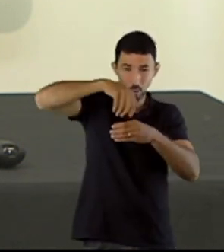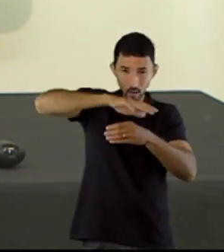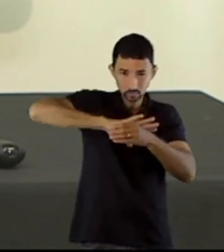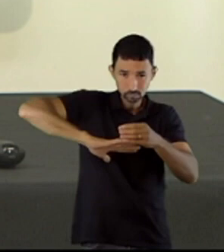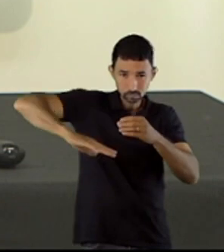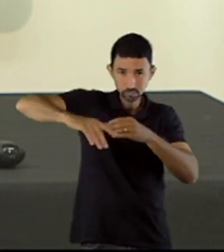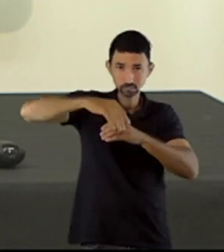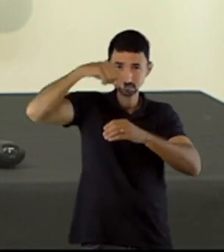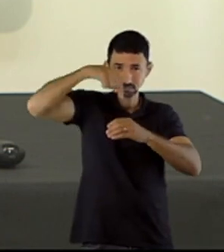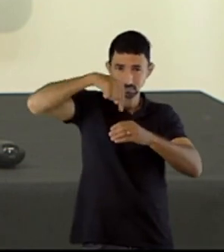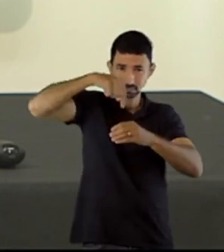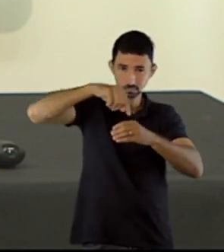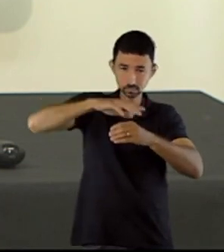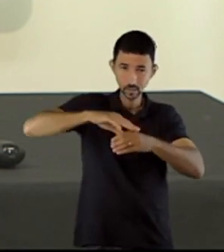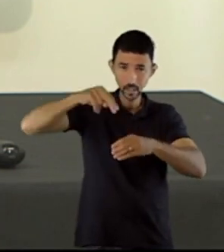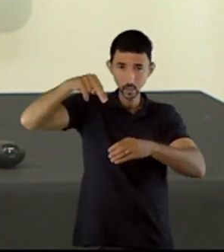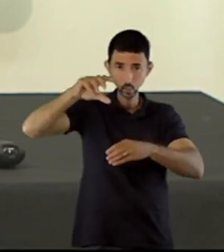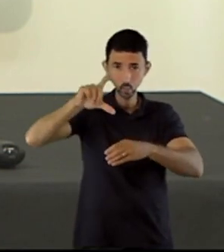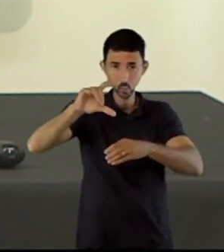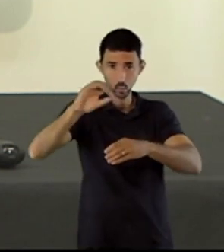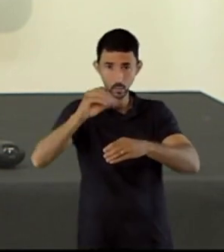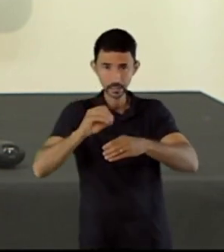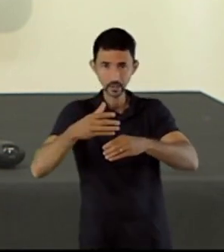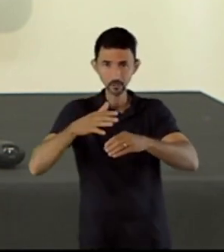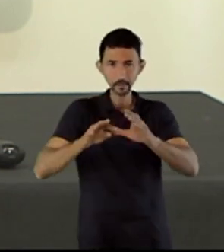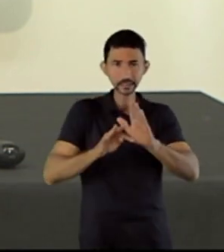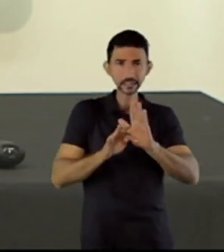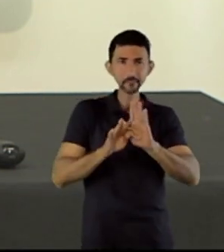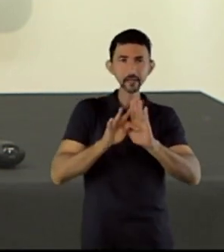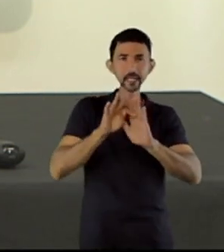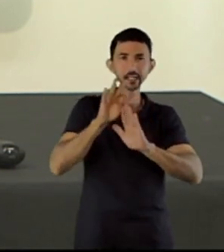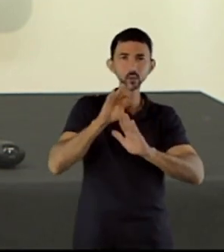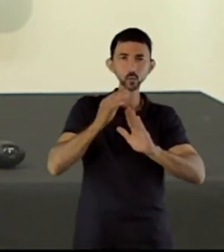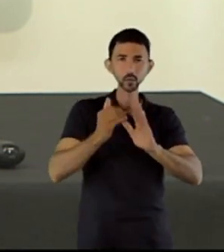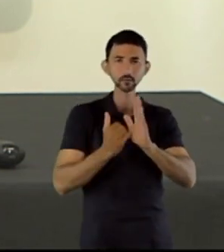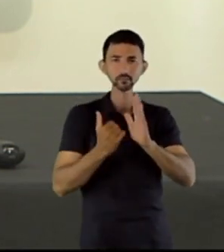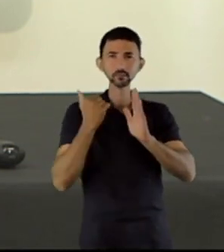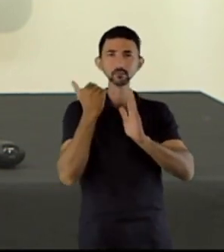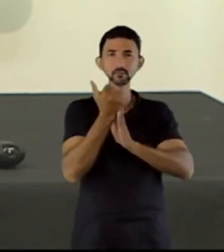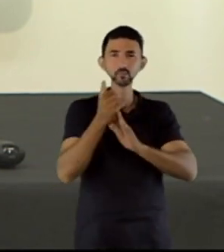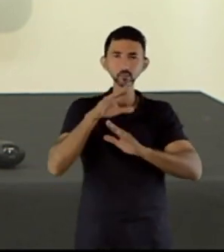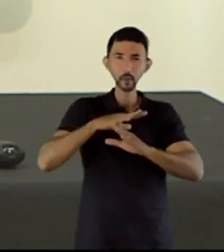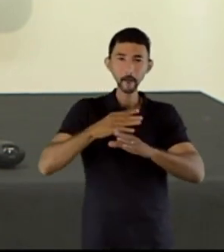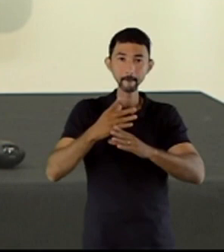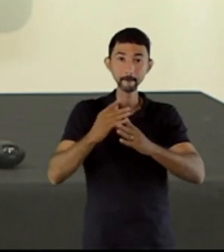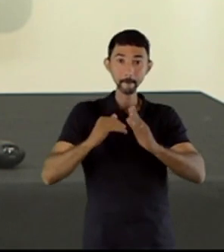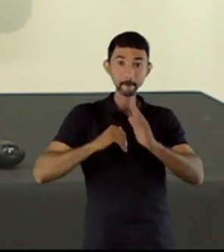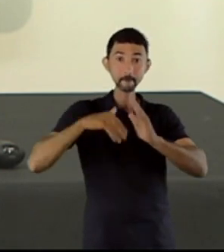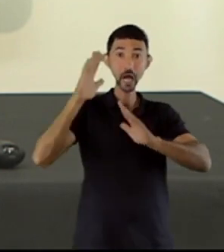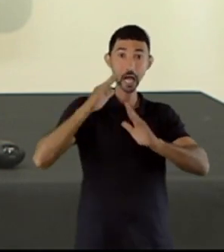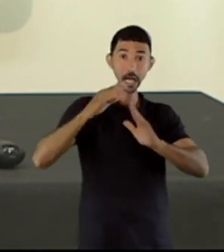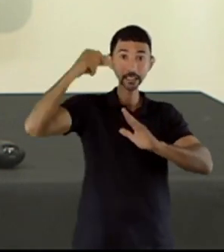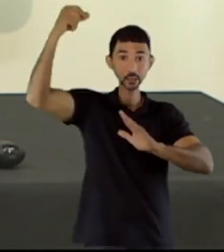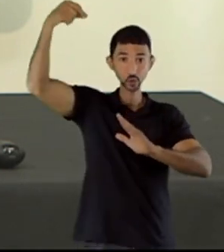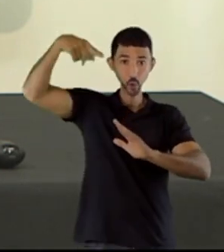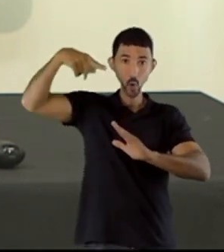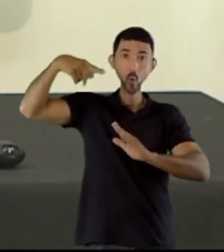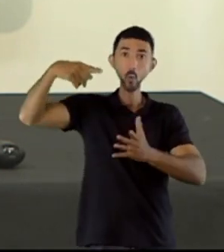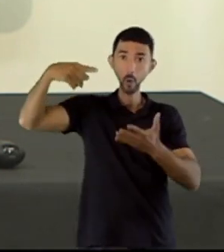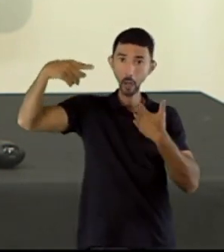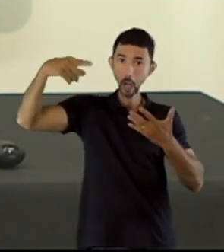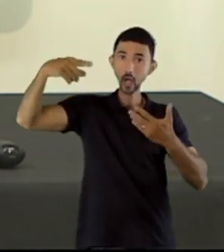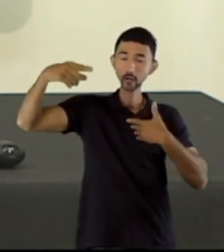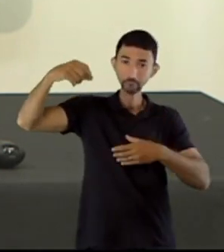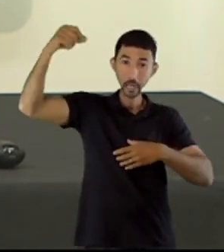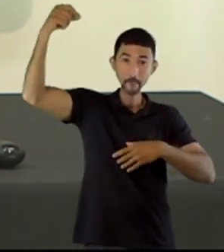da Terra, né, o núcleo em si, ele tem uma temperatura maior do que a superfície do Sol, para vocês terem uma noção